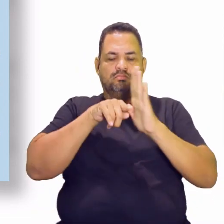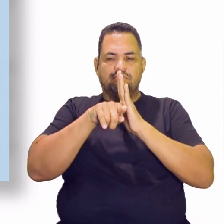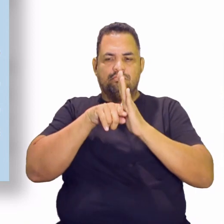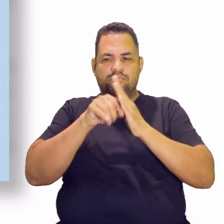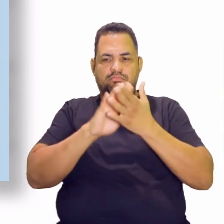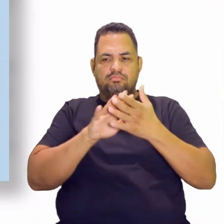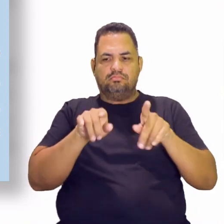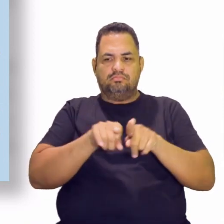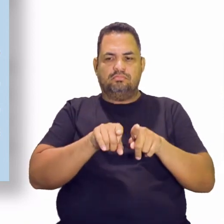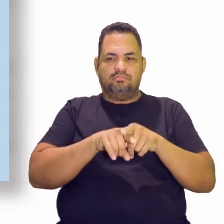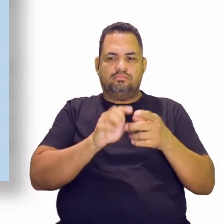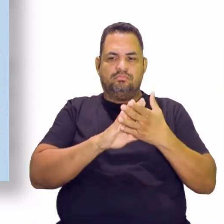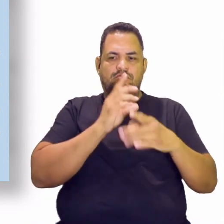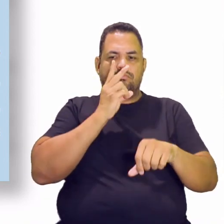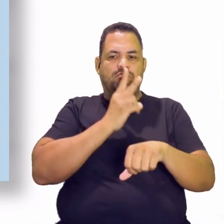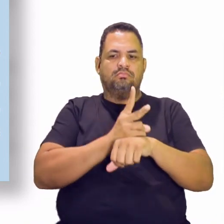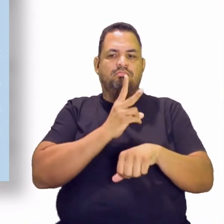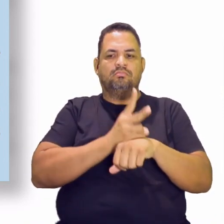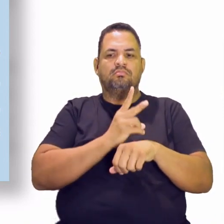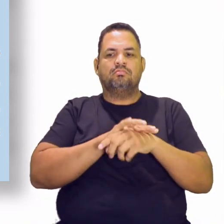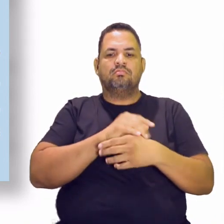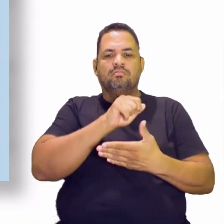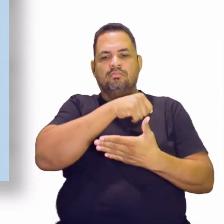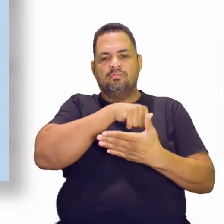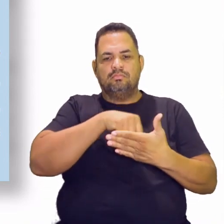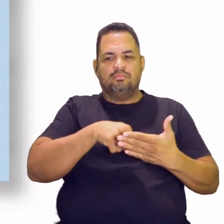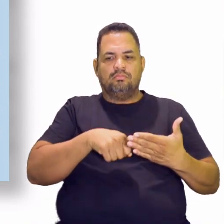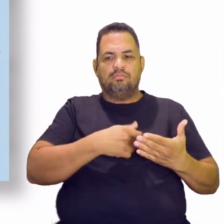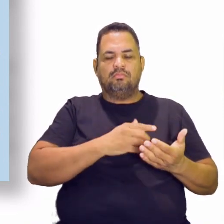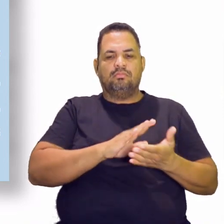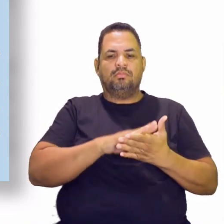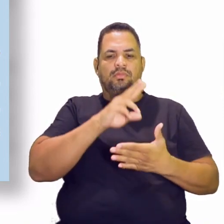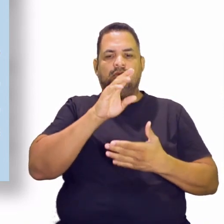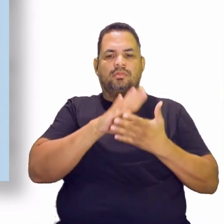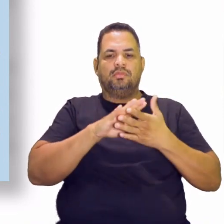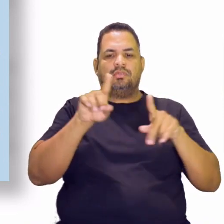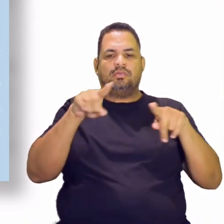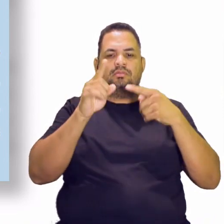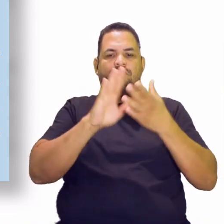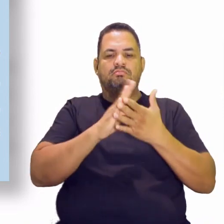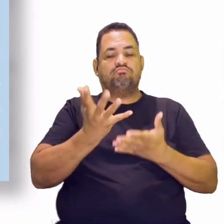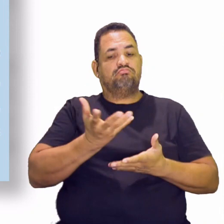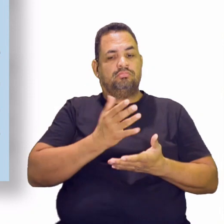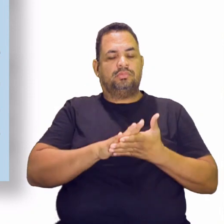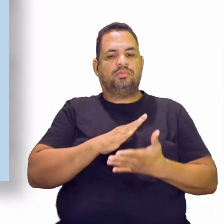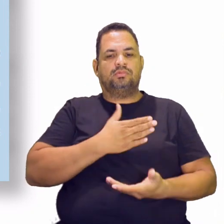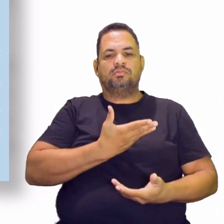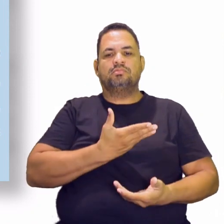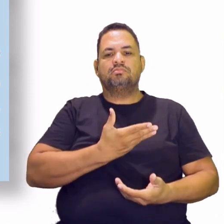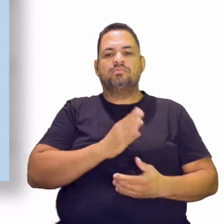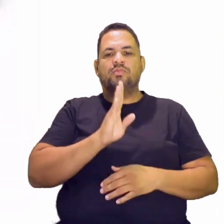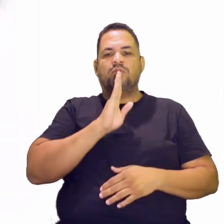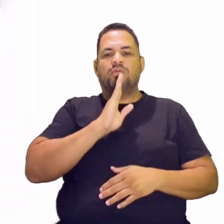pesquisando, né, vídeos e letras de música desses cantores aí, caso vocês queiram conhecer mais.